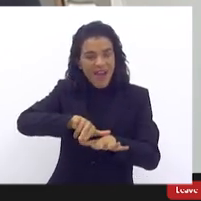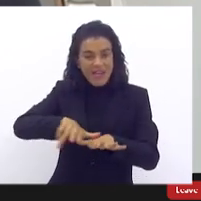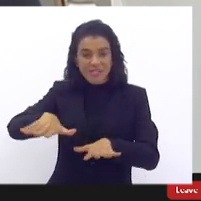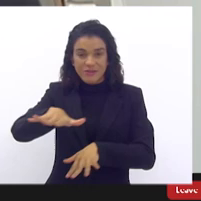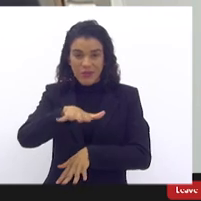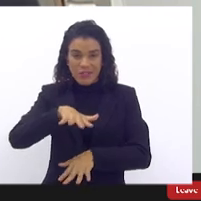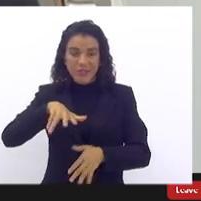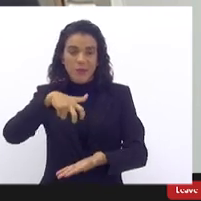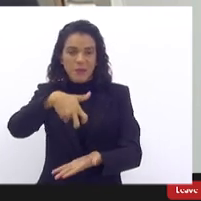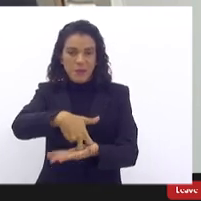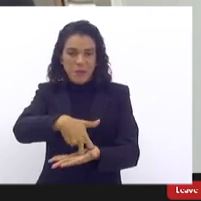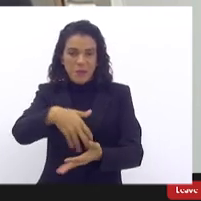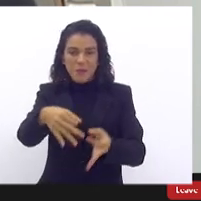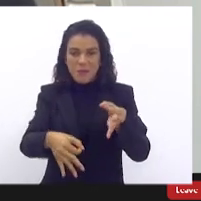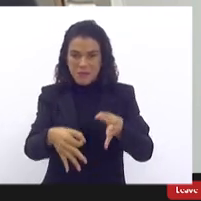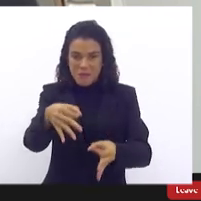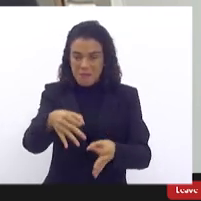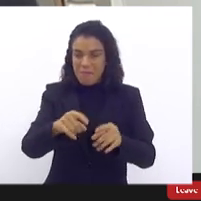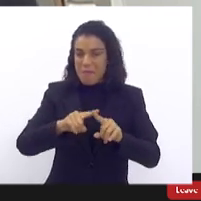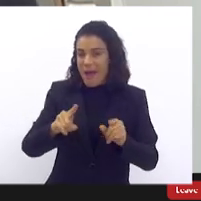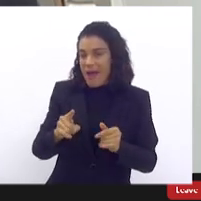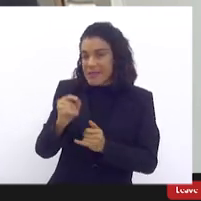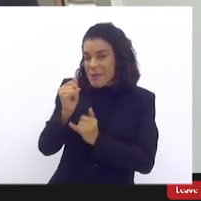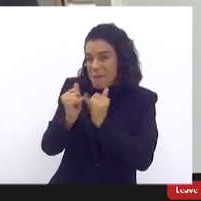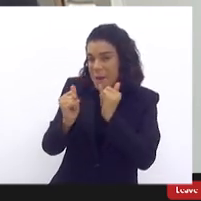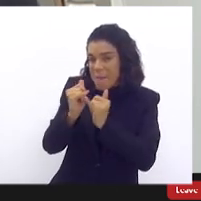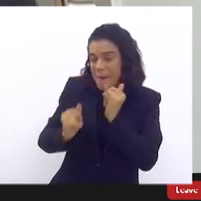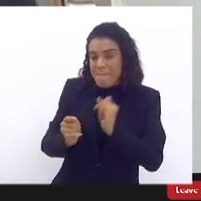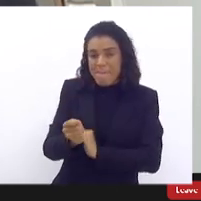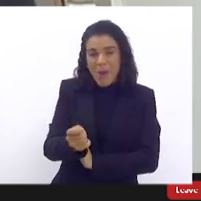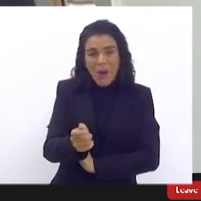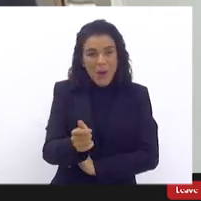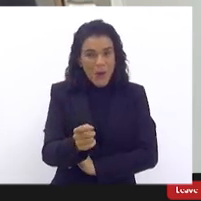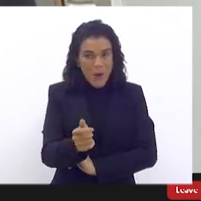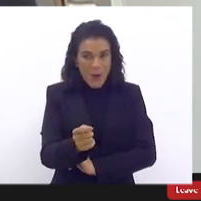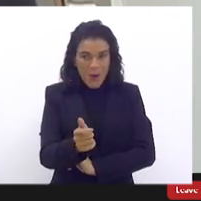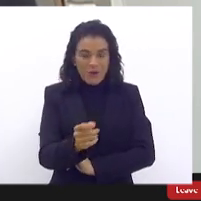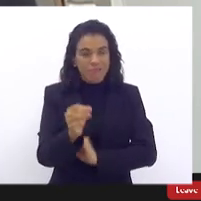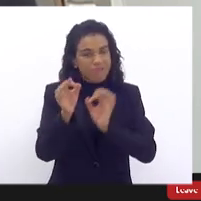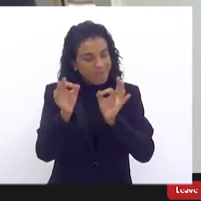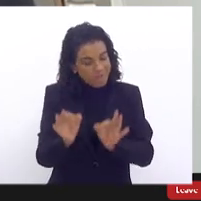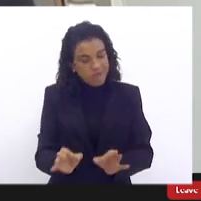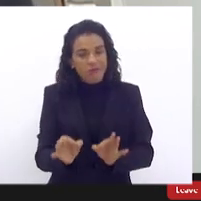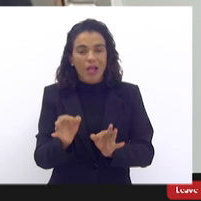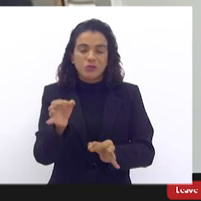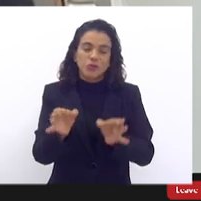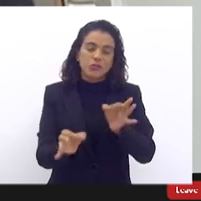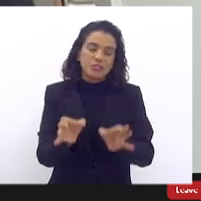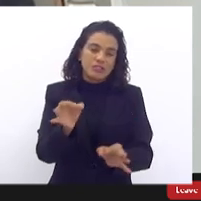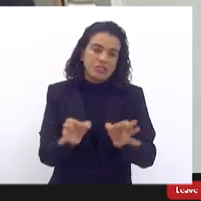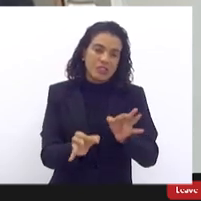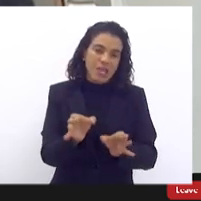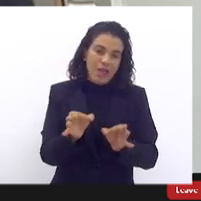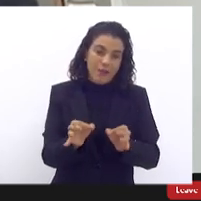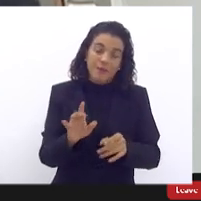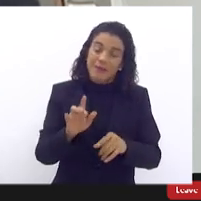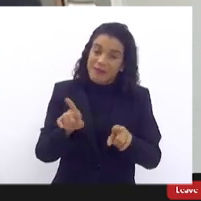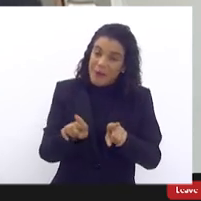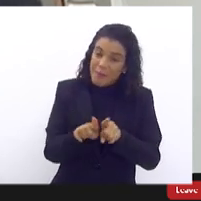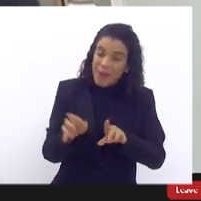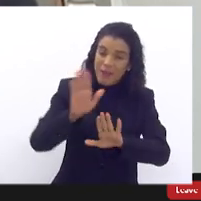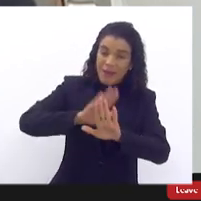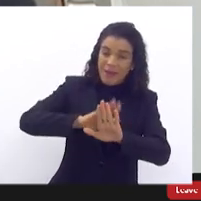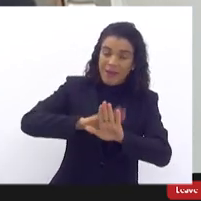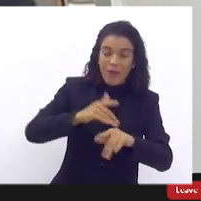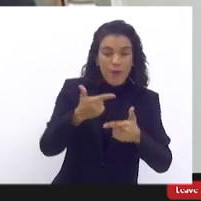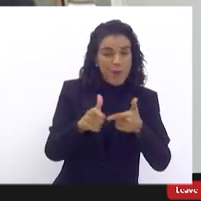mas a gente está falando de uma parcela muito pequena de casos que finalmente vão dar no judiciário mesmo, e o problema é muito maior do que esse,